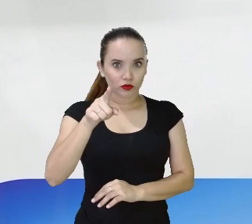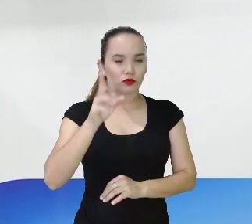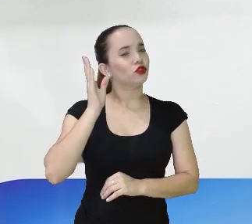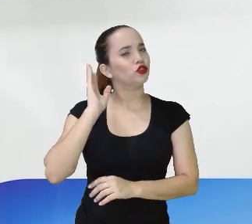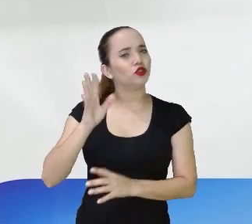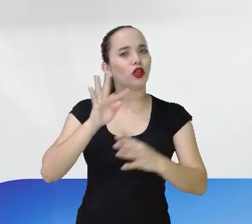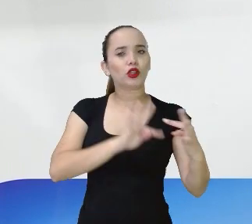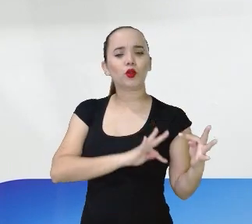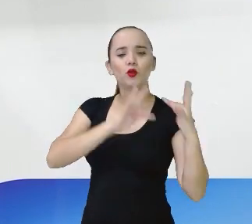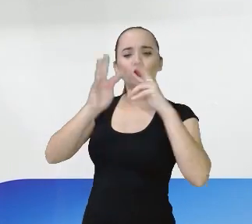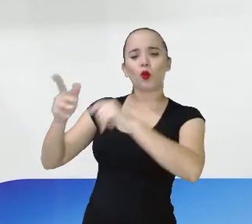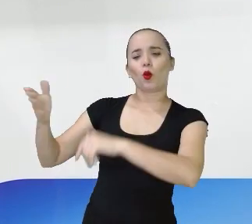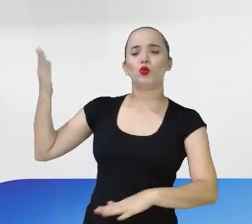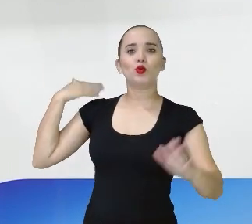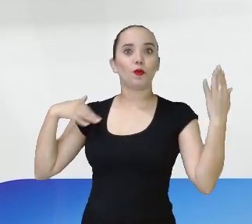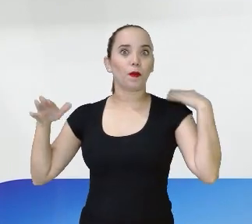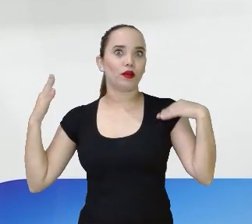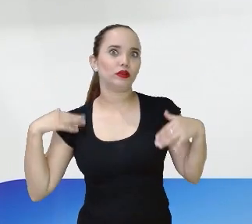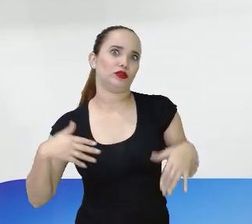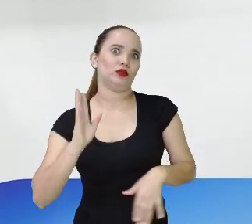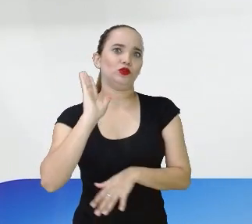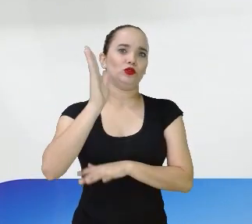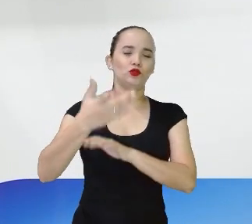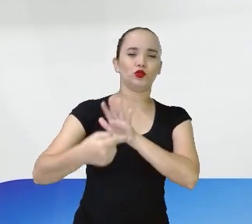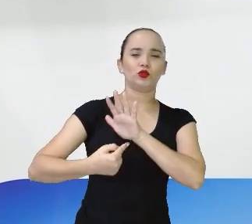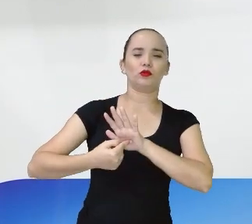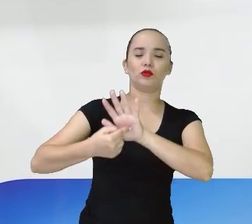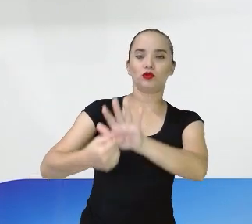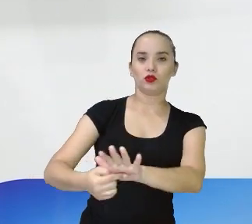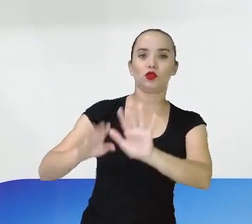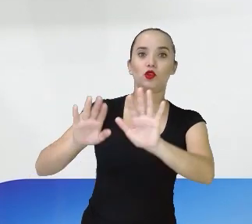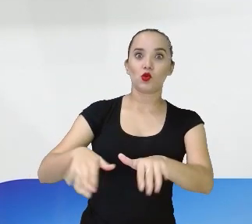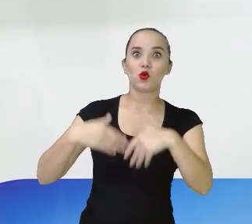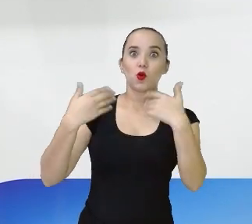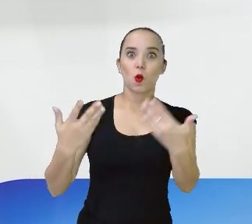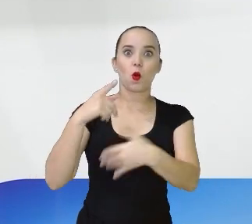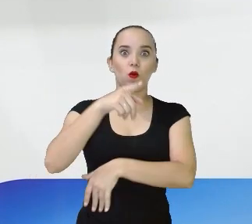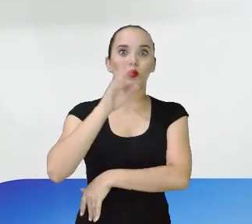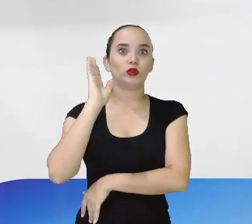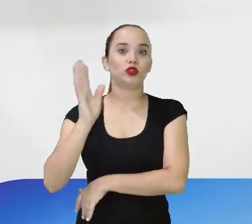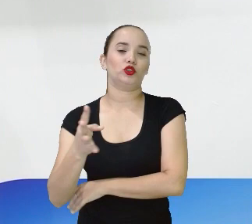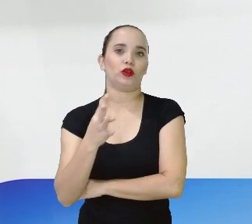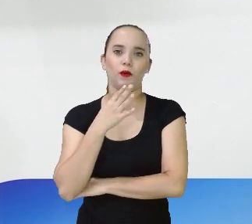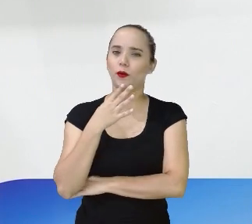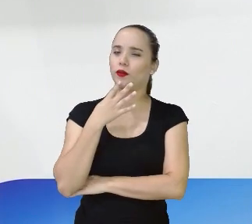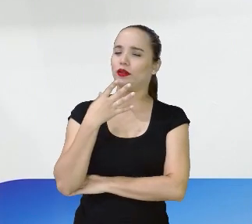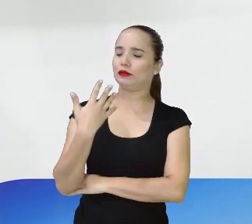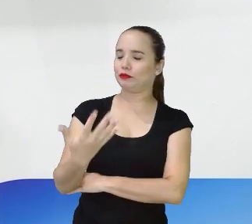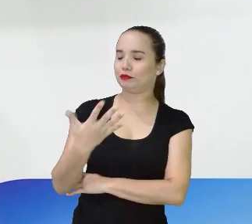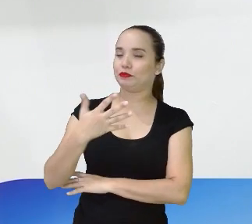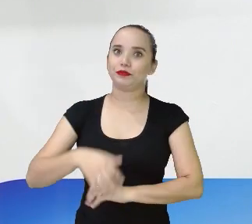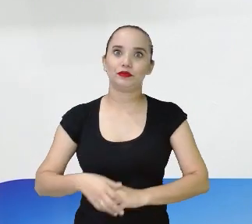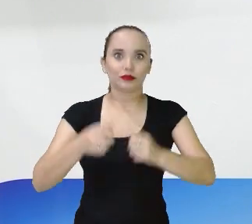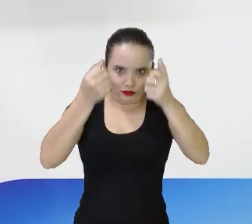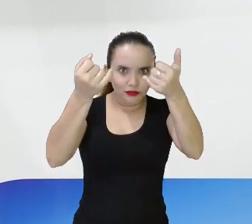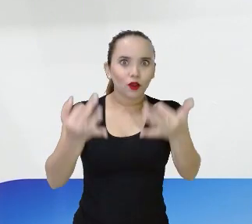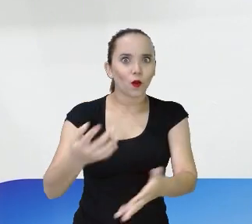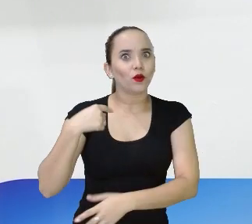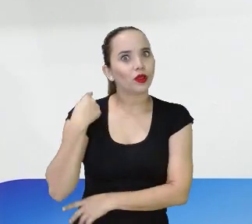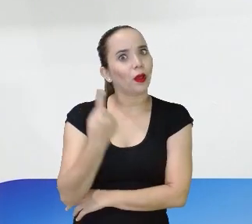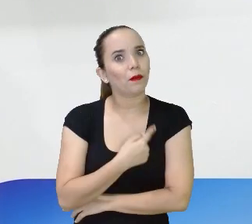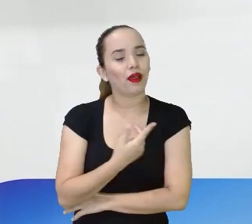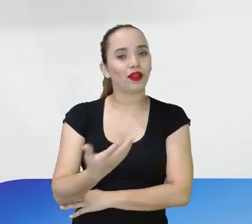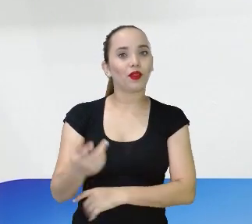esses passeios aí que eu mostrei, de todos esses lugares, qual é o que você conhece? Nos conte, porque